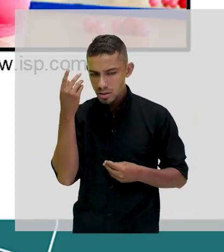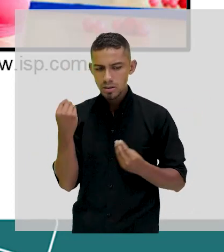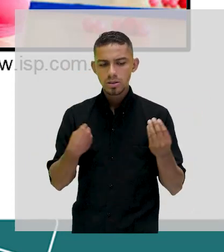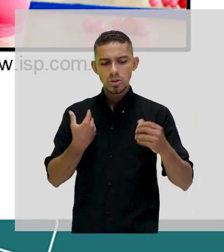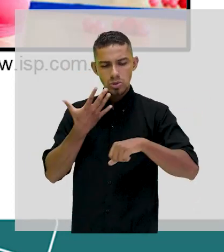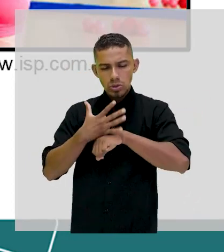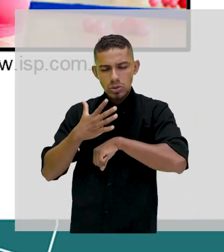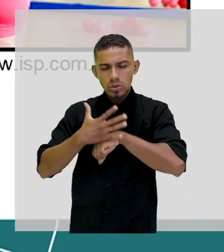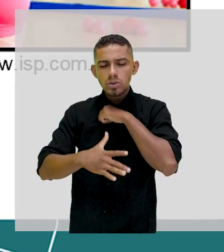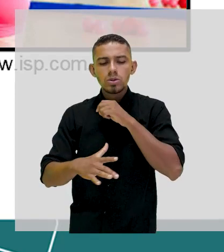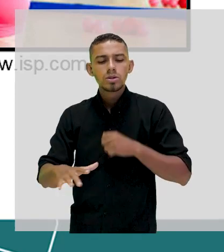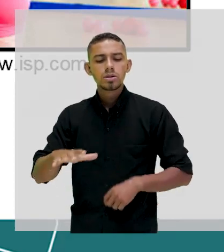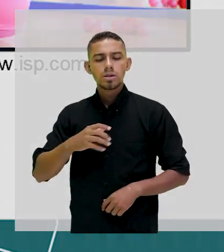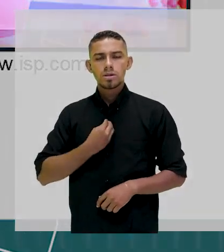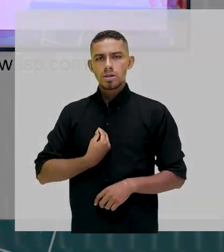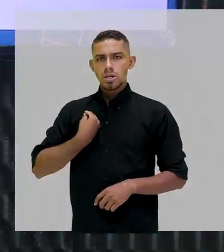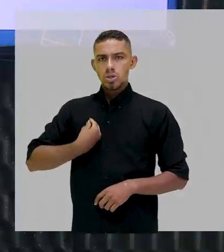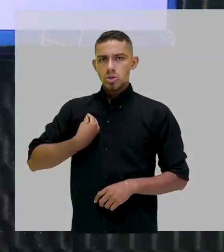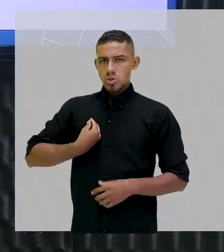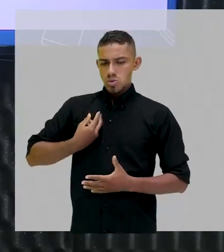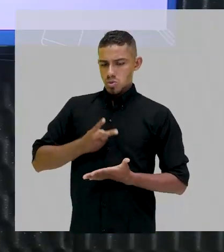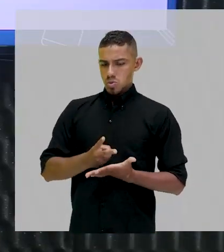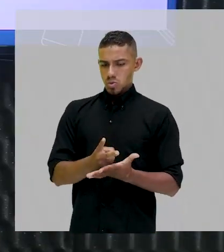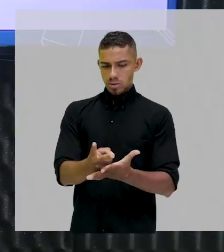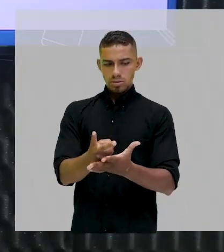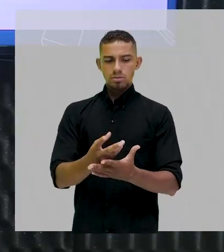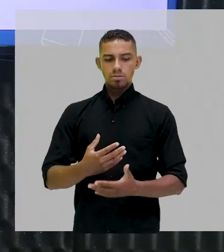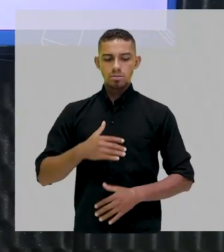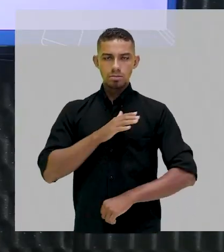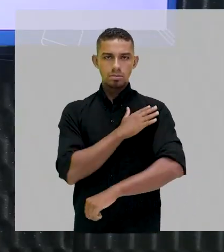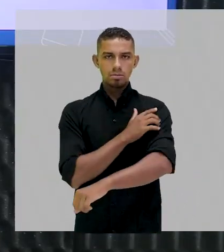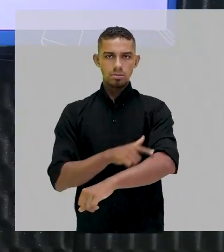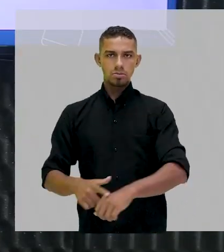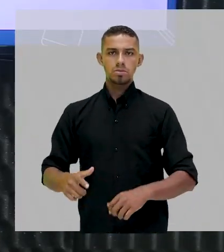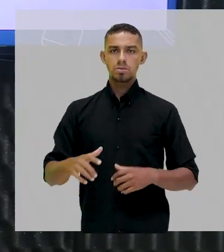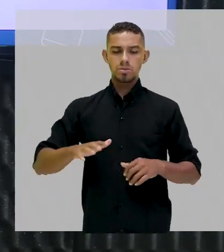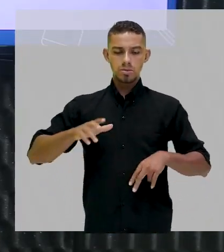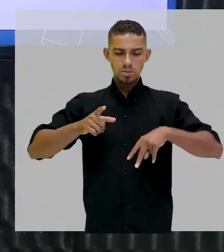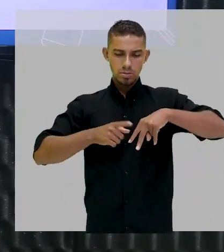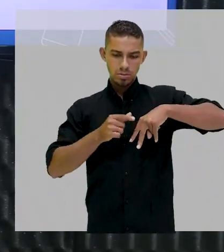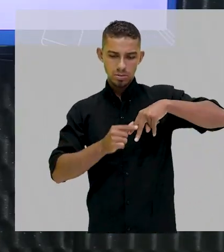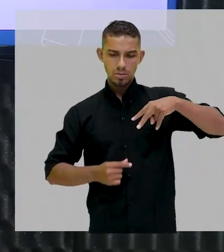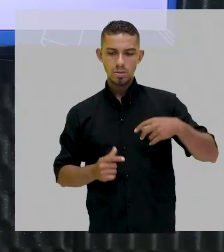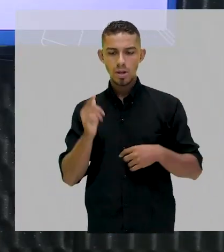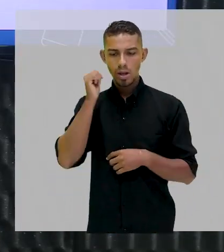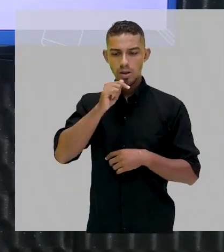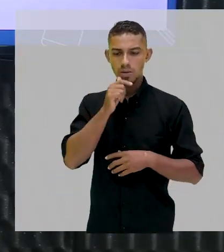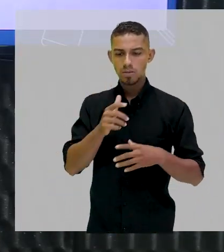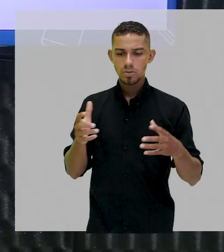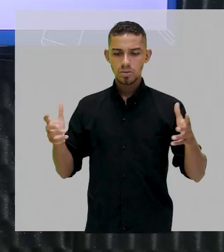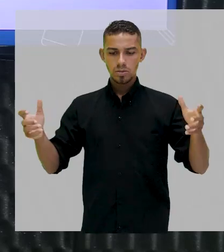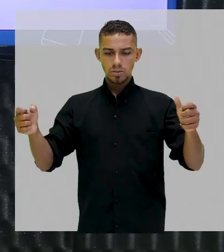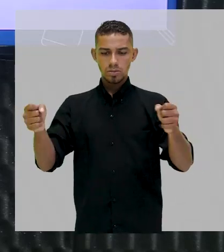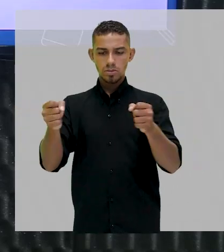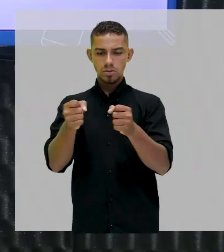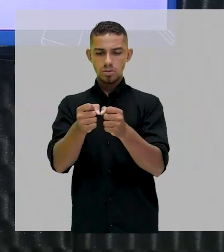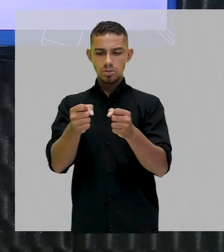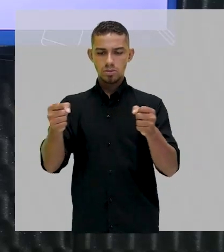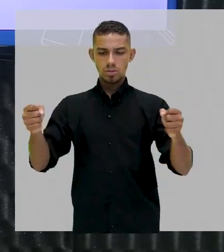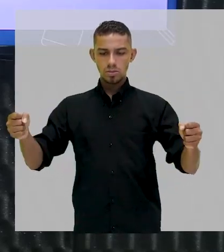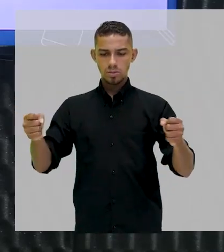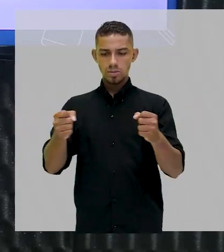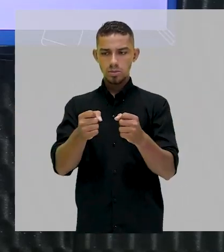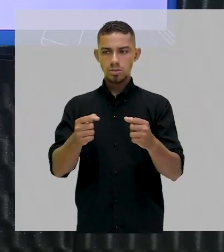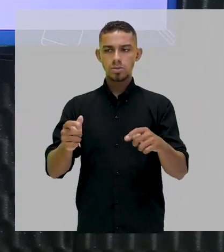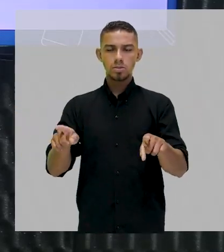de oferecer resistência aos braços e às pernas. Está ali a imagem, ó, a moça está segurando, ela vai comprimir, ela vai